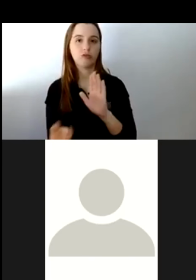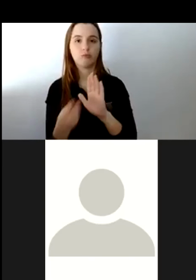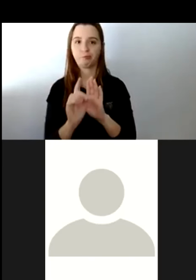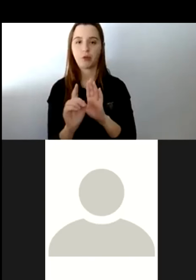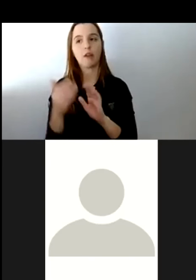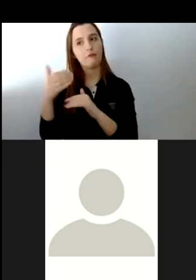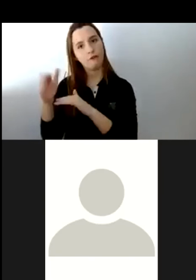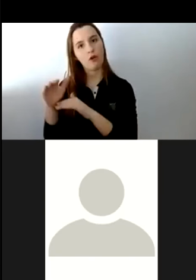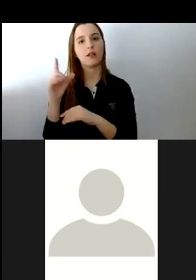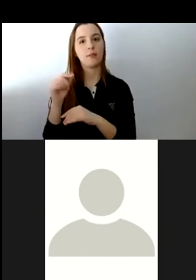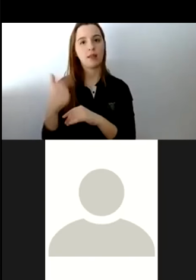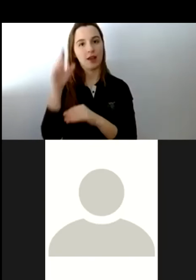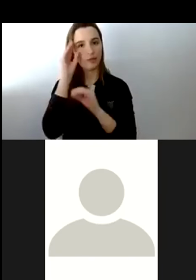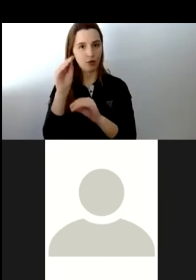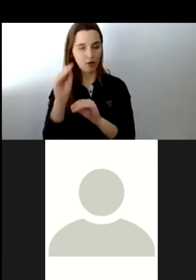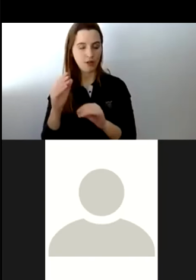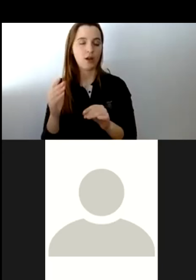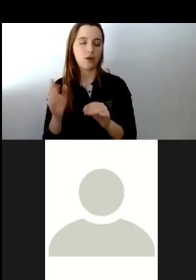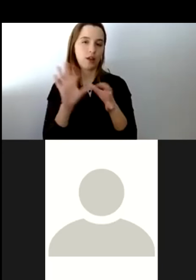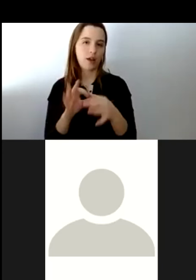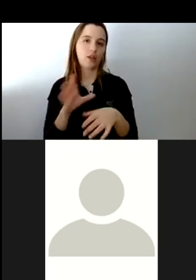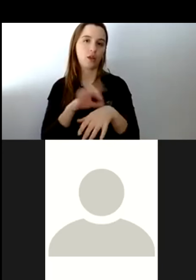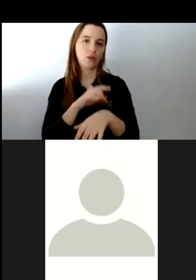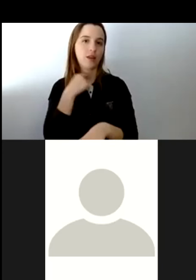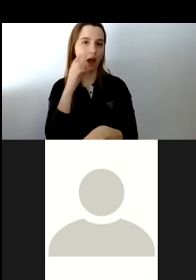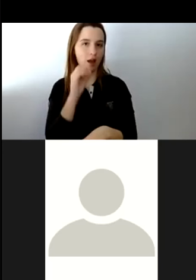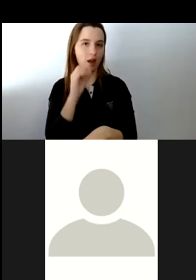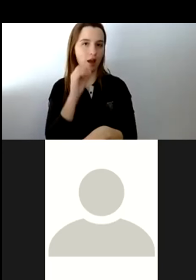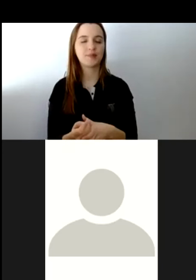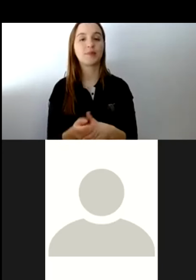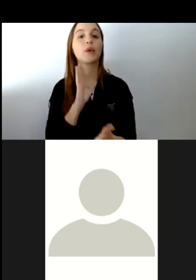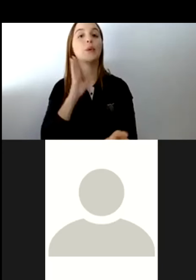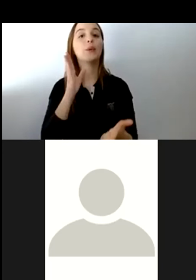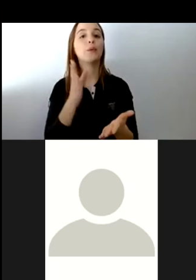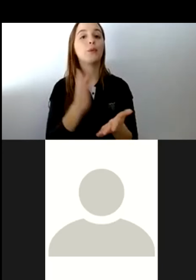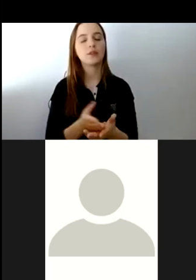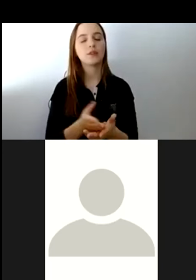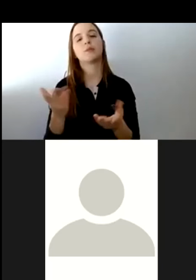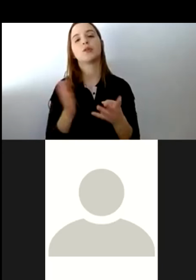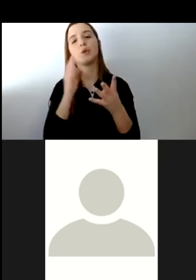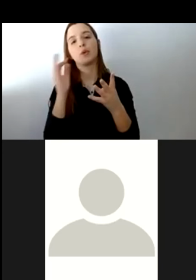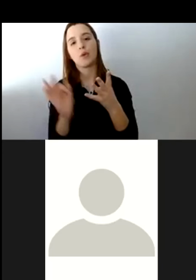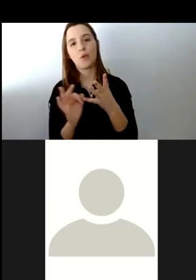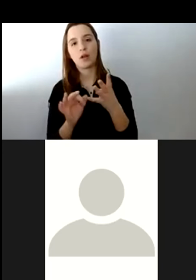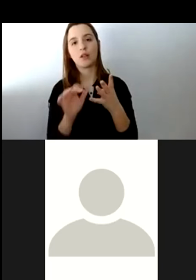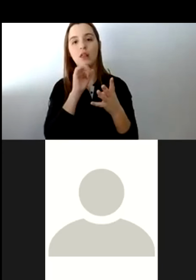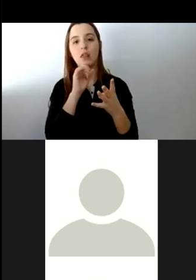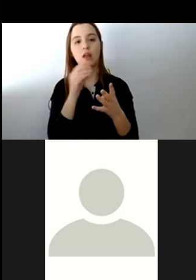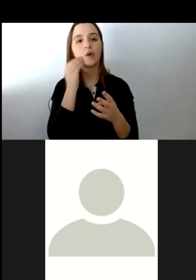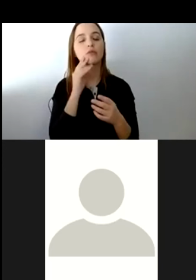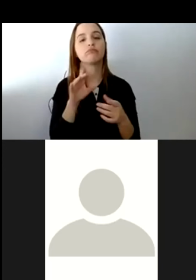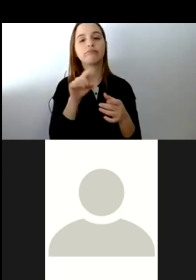formação a doenças raras. Por último, relativamente ao Pilar 4, aceleração da translação dos